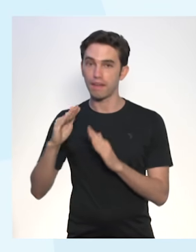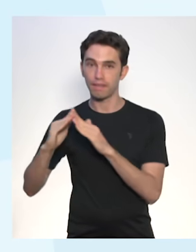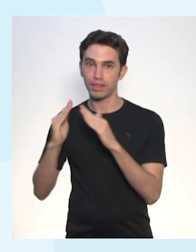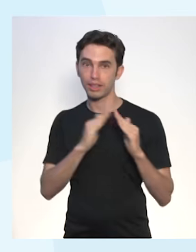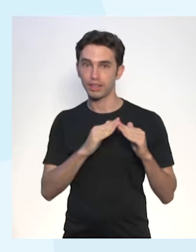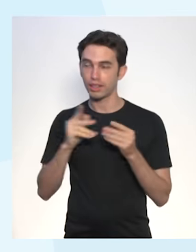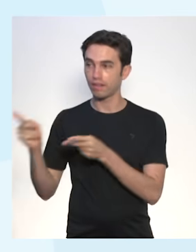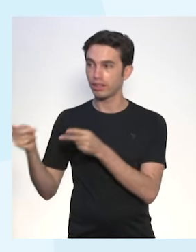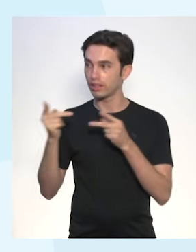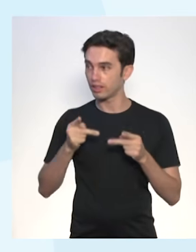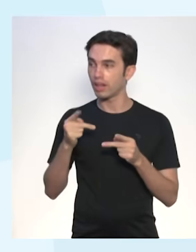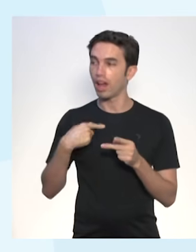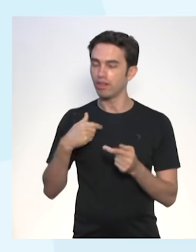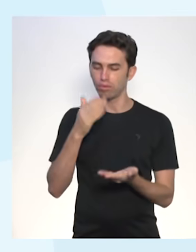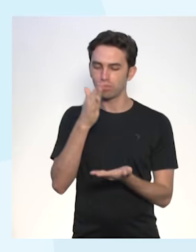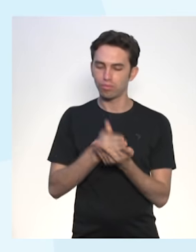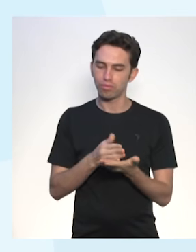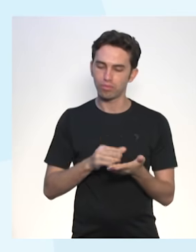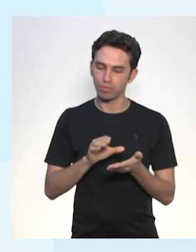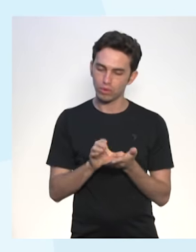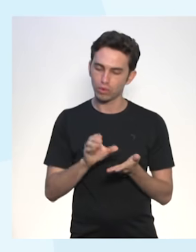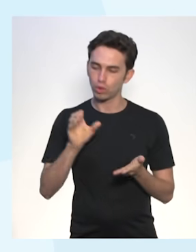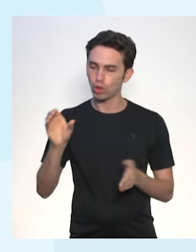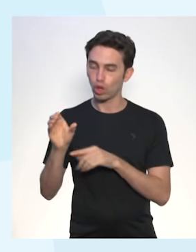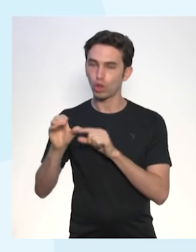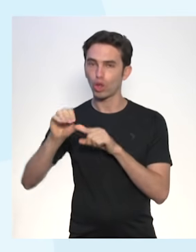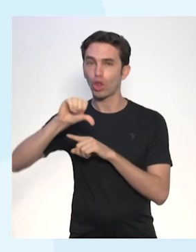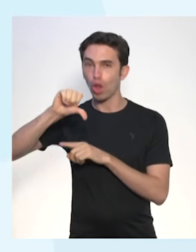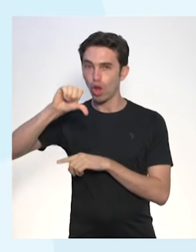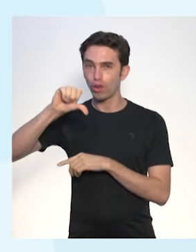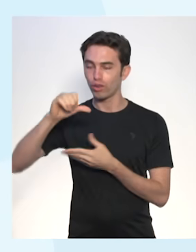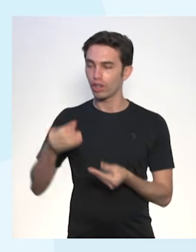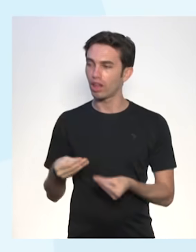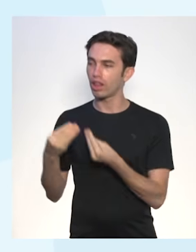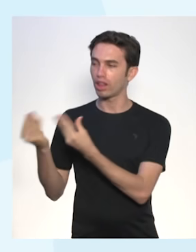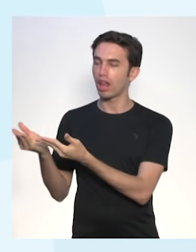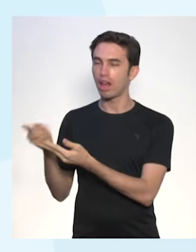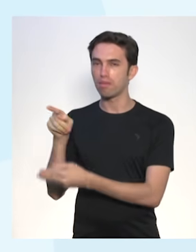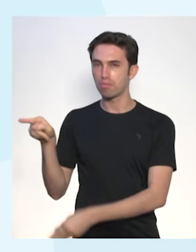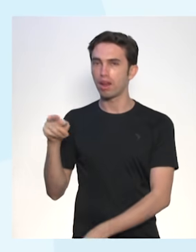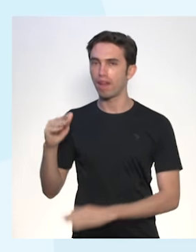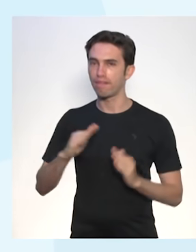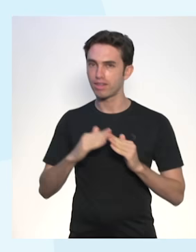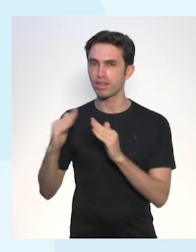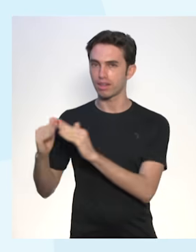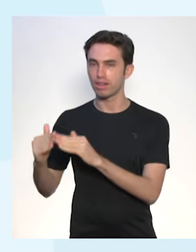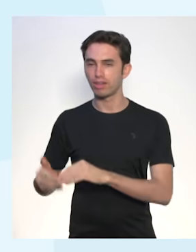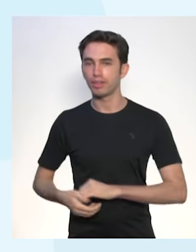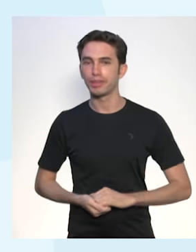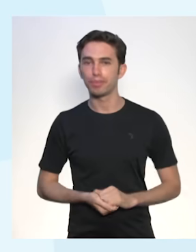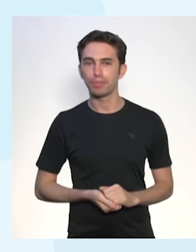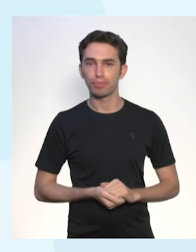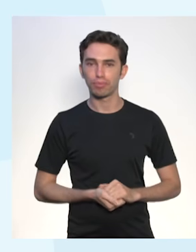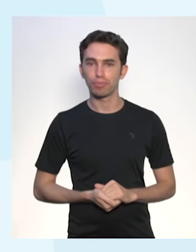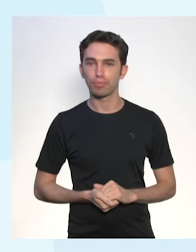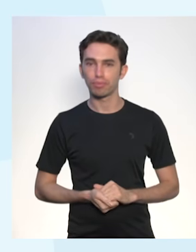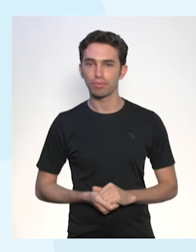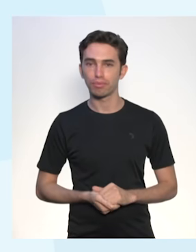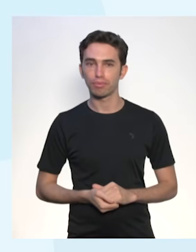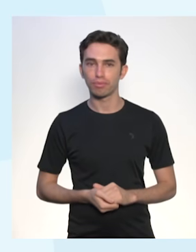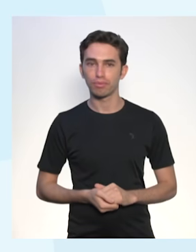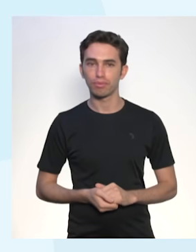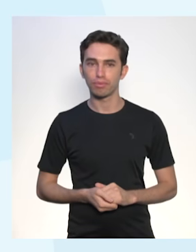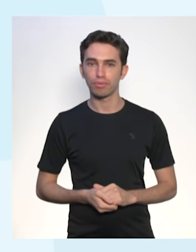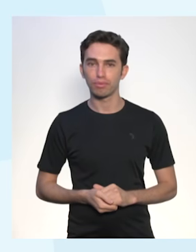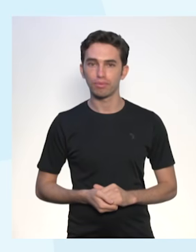bacana aí, viu, Osmar? Foi, né? Ela fez dividiu o bolo em 15 pedaços iguais, e desses 15 pedaços iguais, ela separou 9